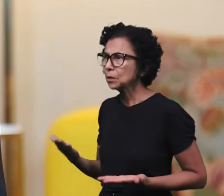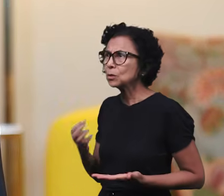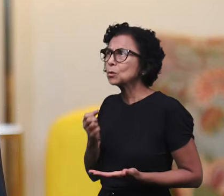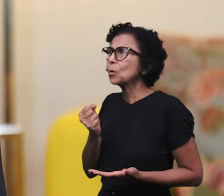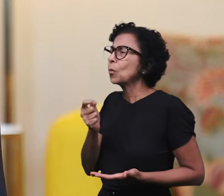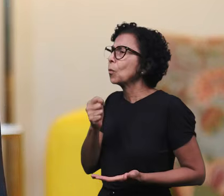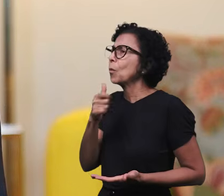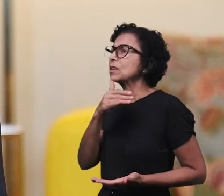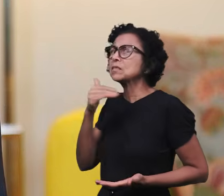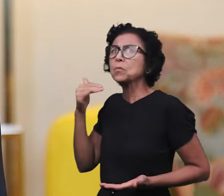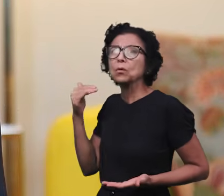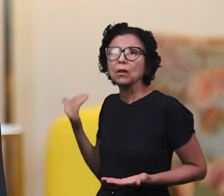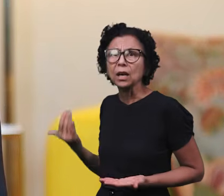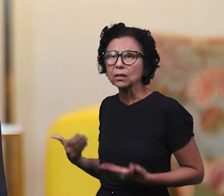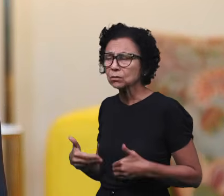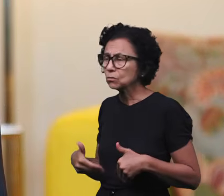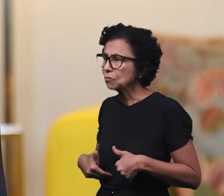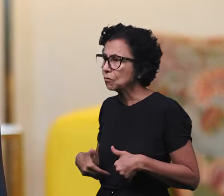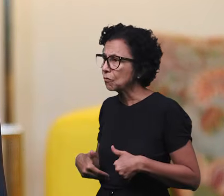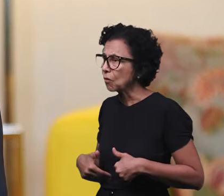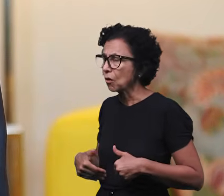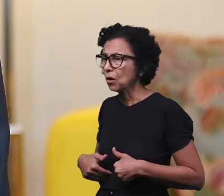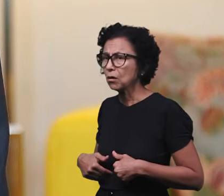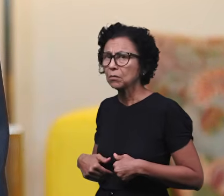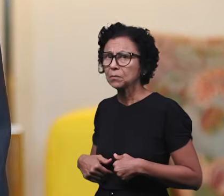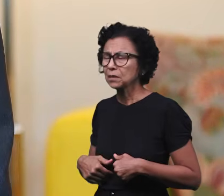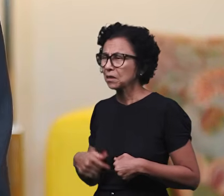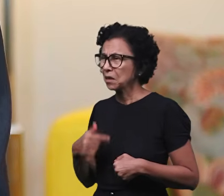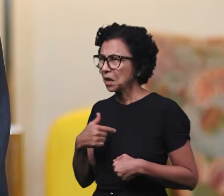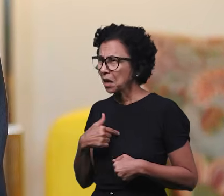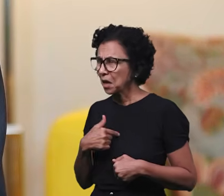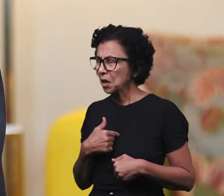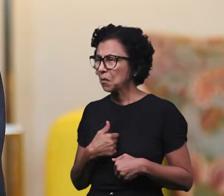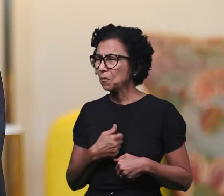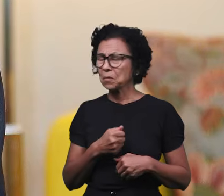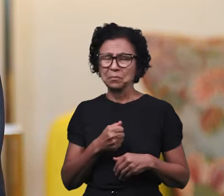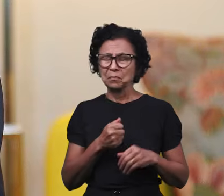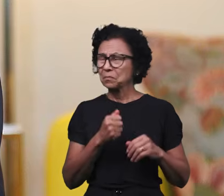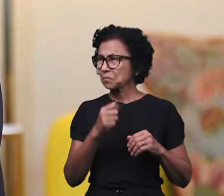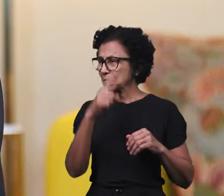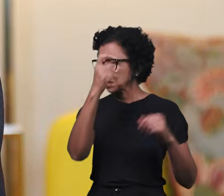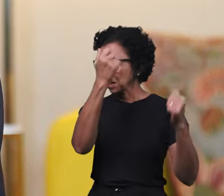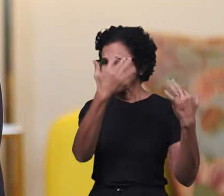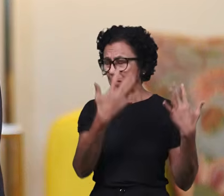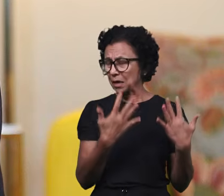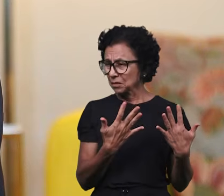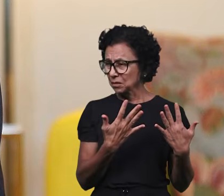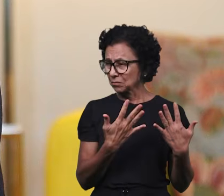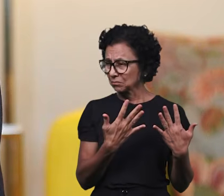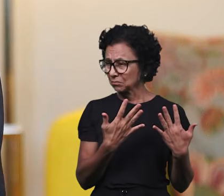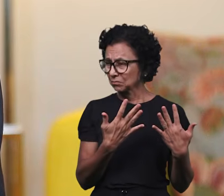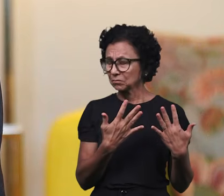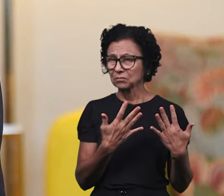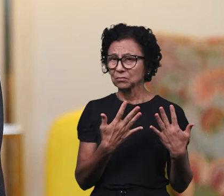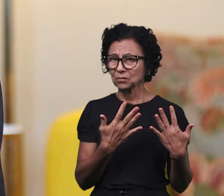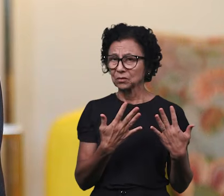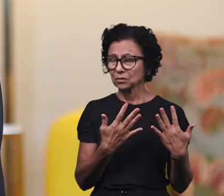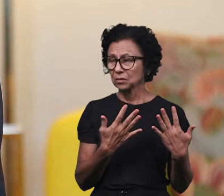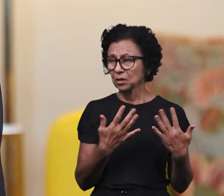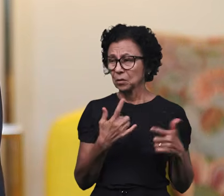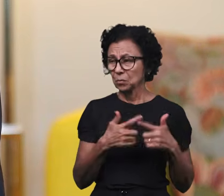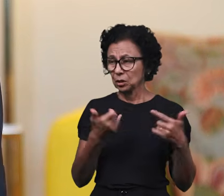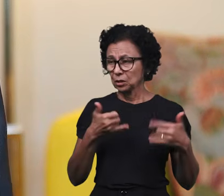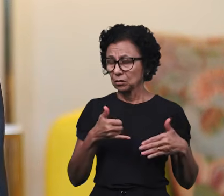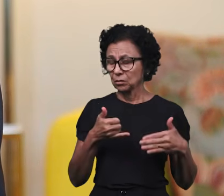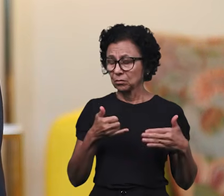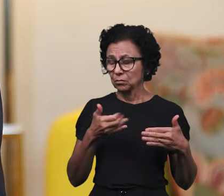então a primogenitura? Então, o detalhe é que Deus contemplou aquela situação.